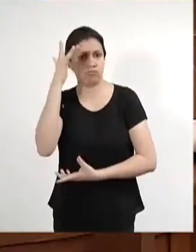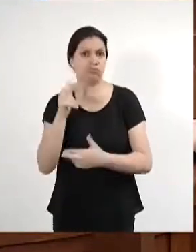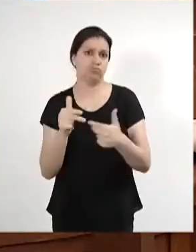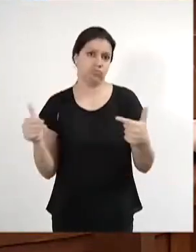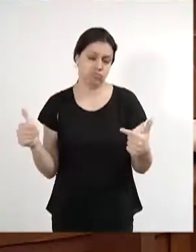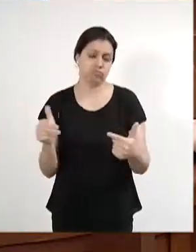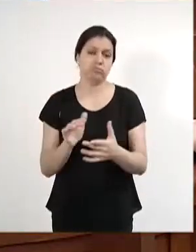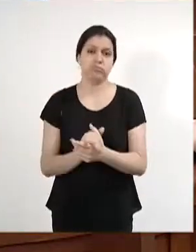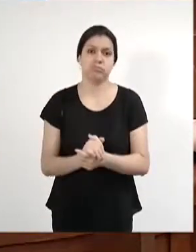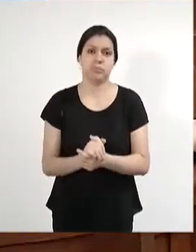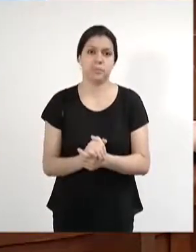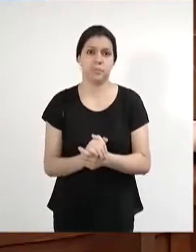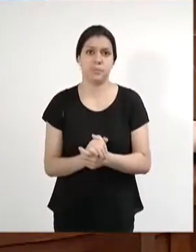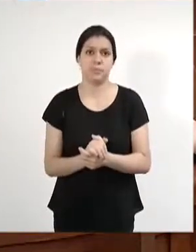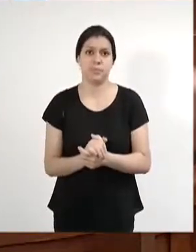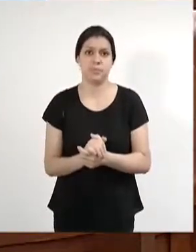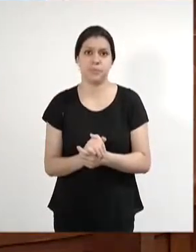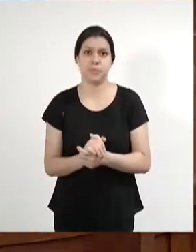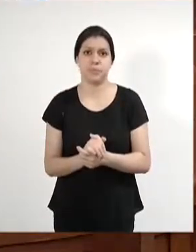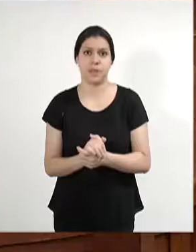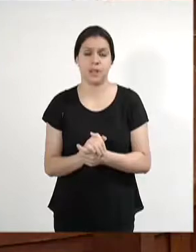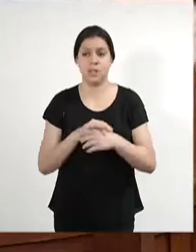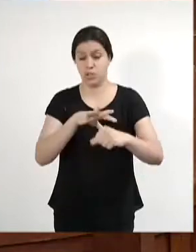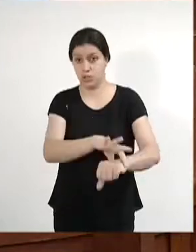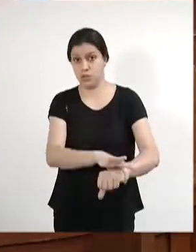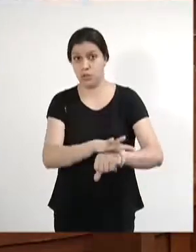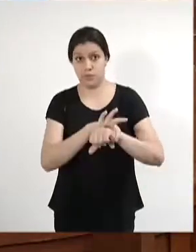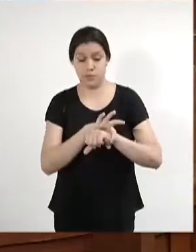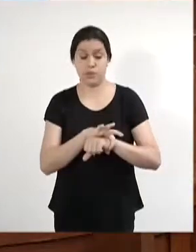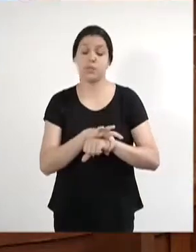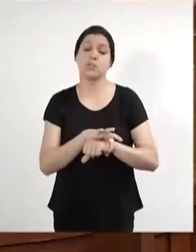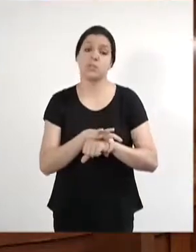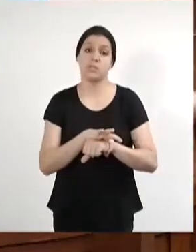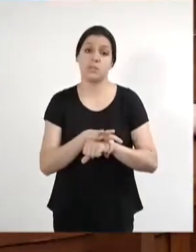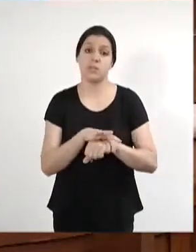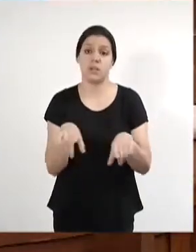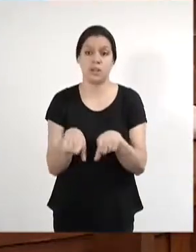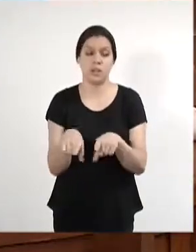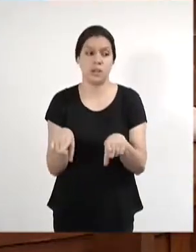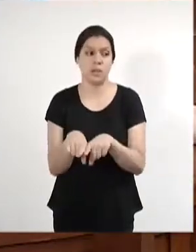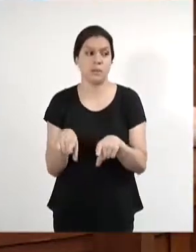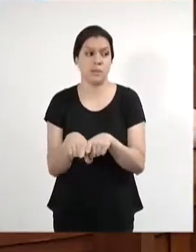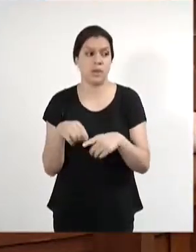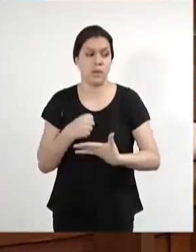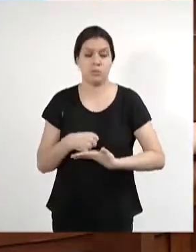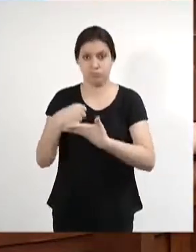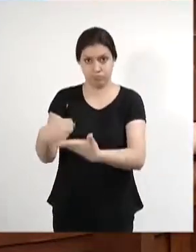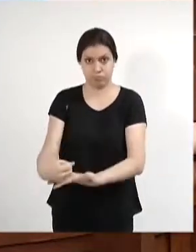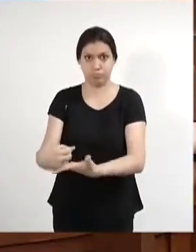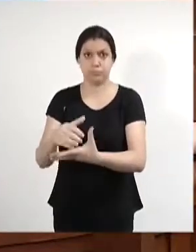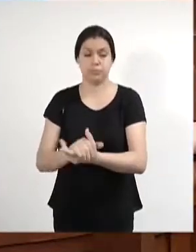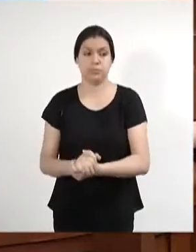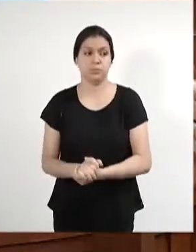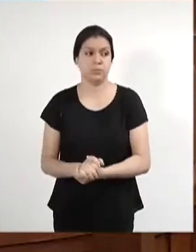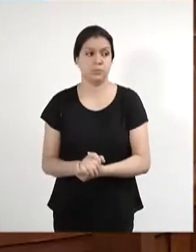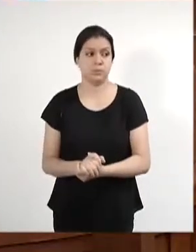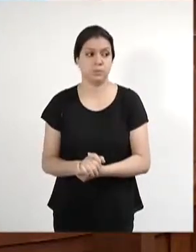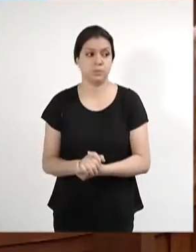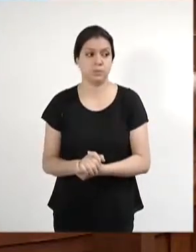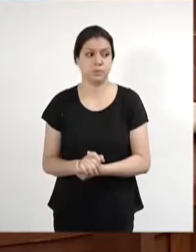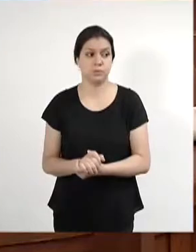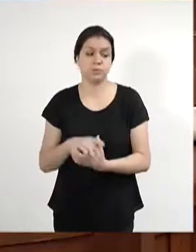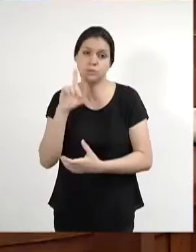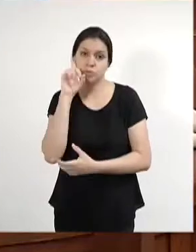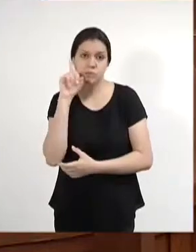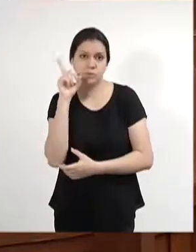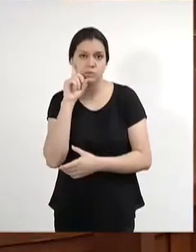questões de defendê-lo e fazer as questões pertinentes ao seu dia